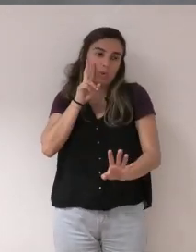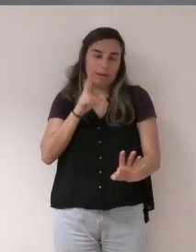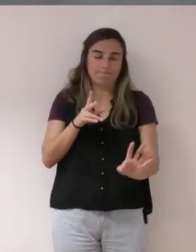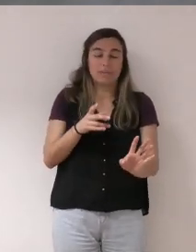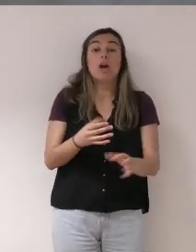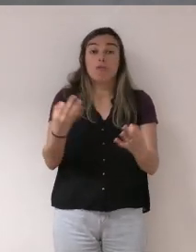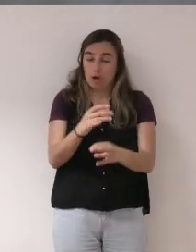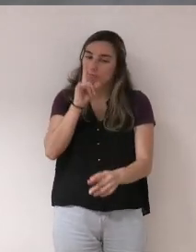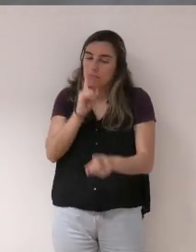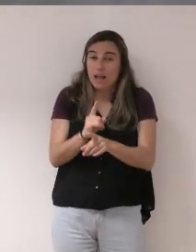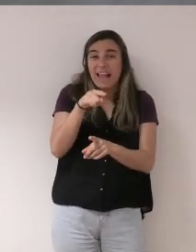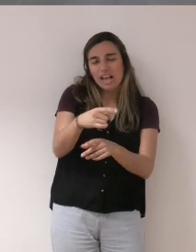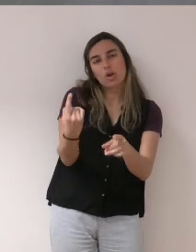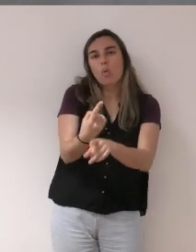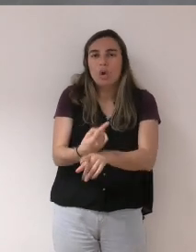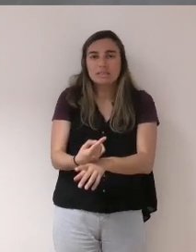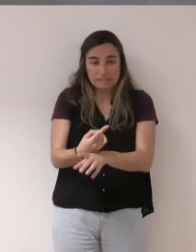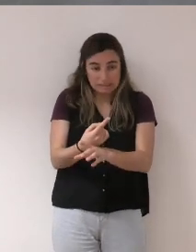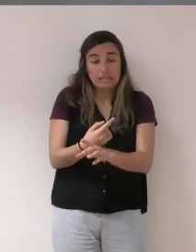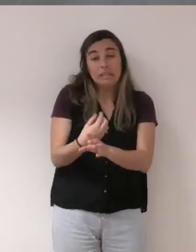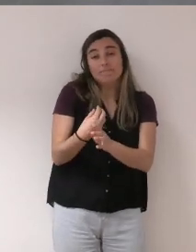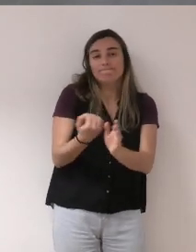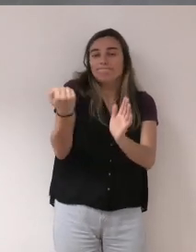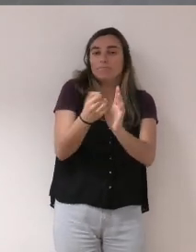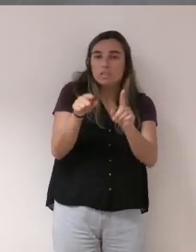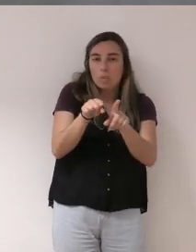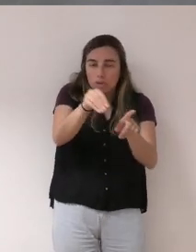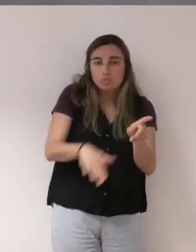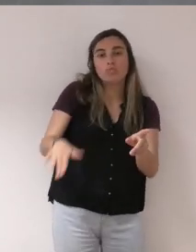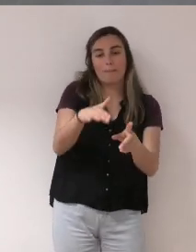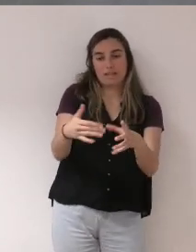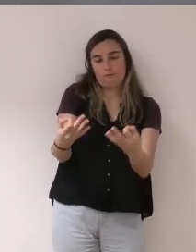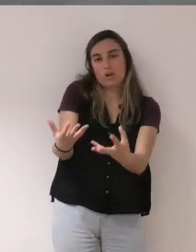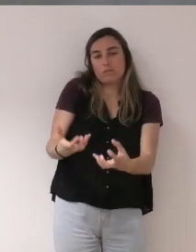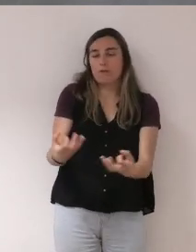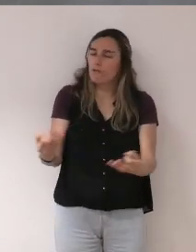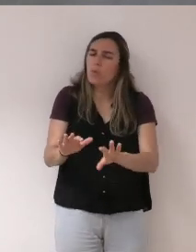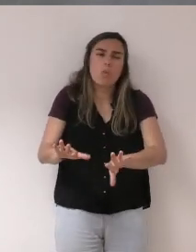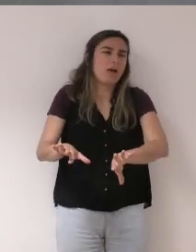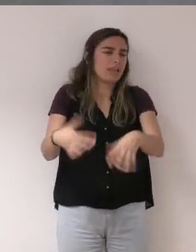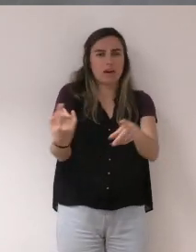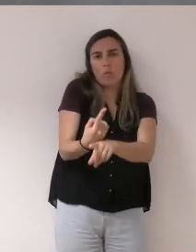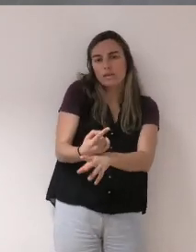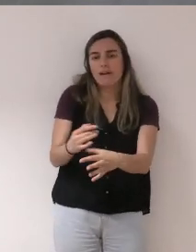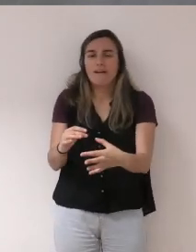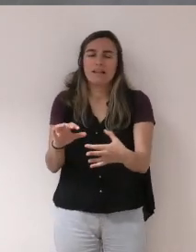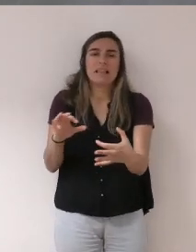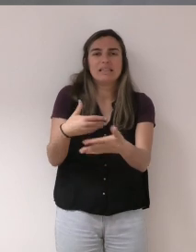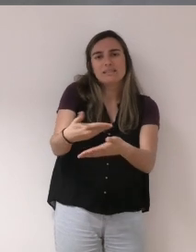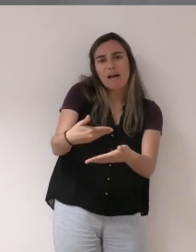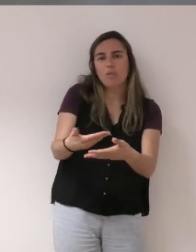Ao mesmo tempo, este processo de inscrição da identidade num espaço recebido, qualquer que seja a modalidade da relação de